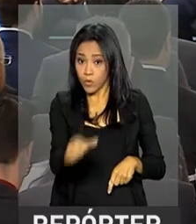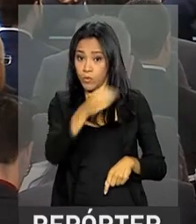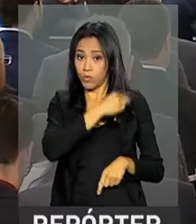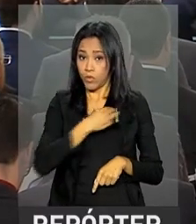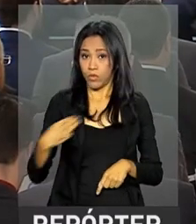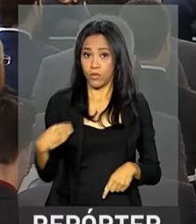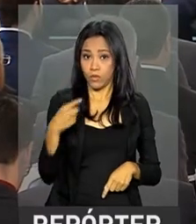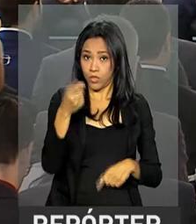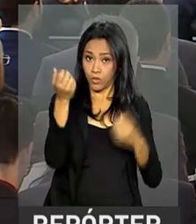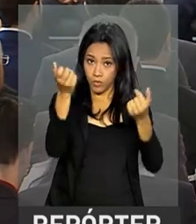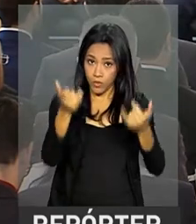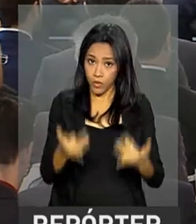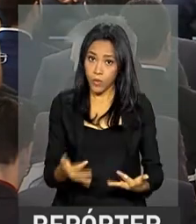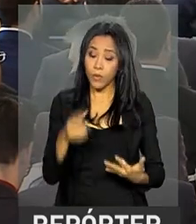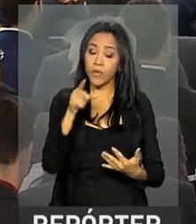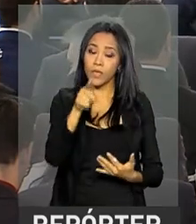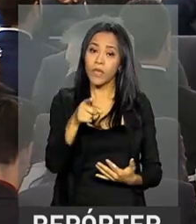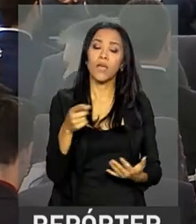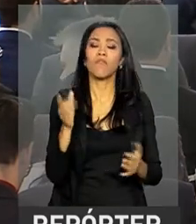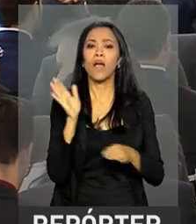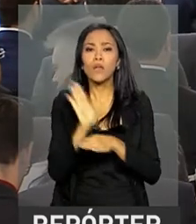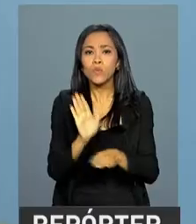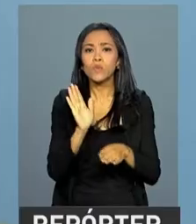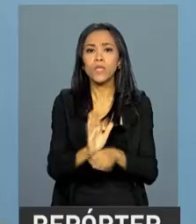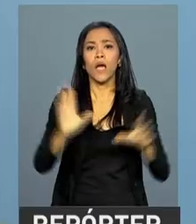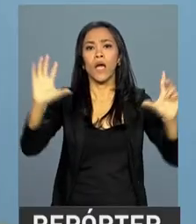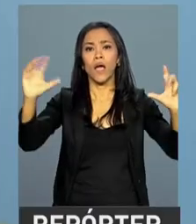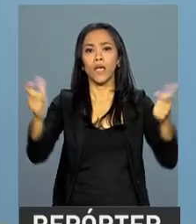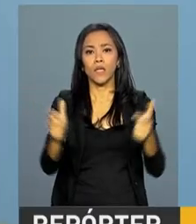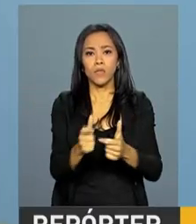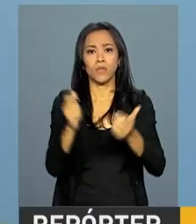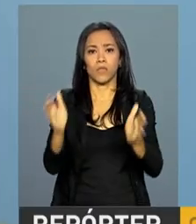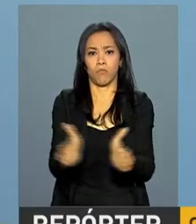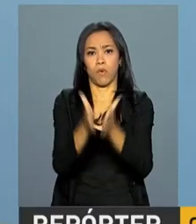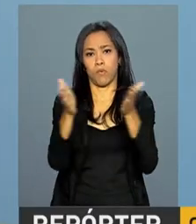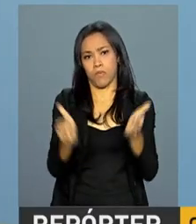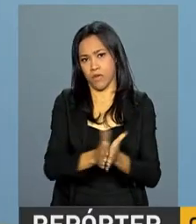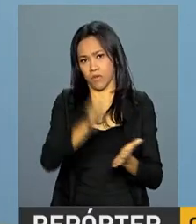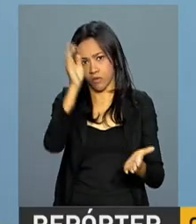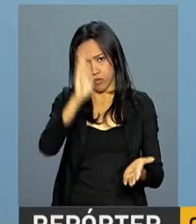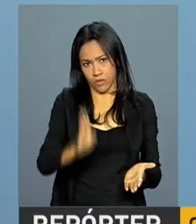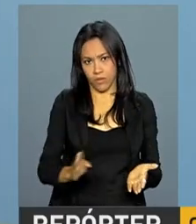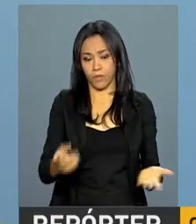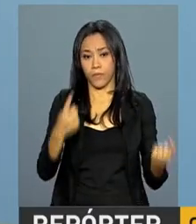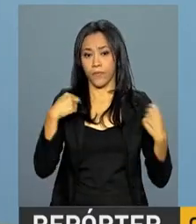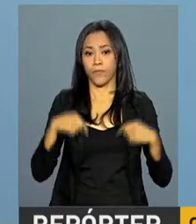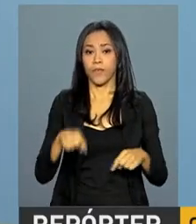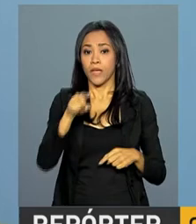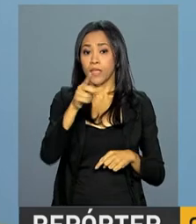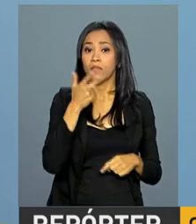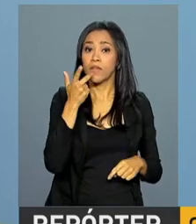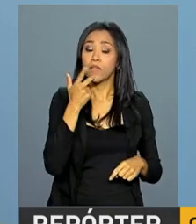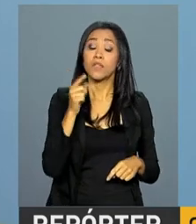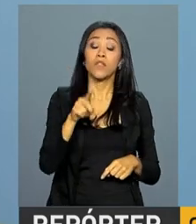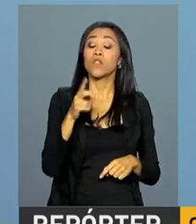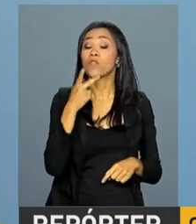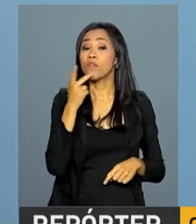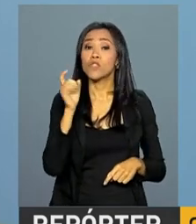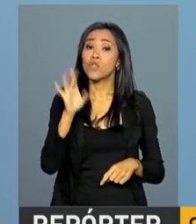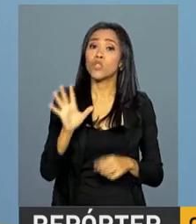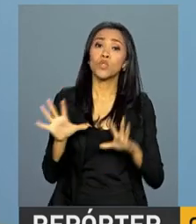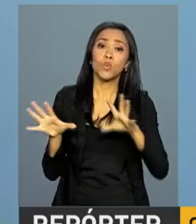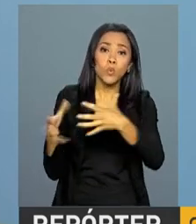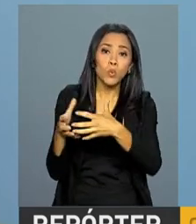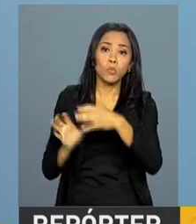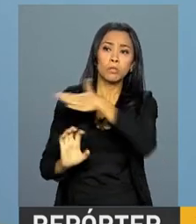ajuda a reduzir a pobreza no país não estamos falando só de empresários que vão se desenvolver nós